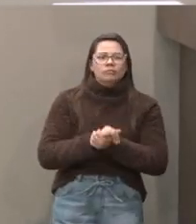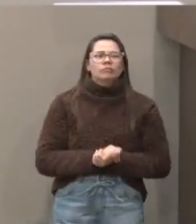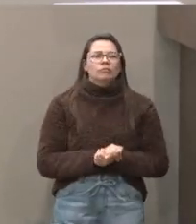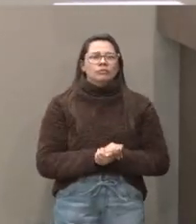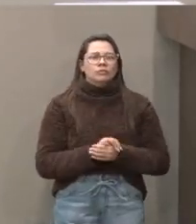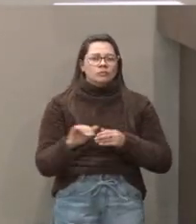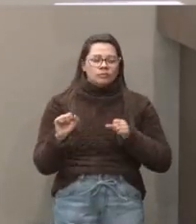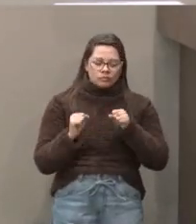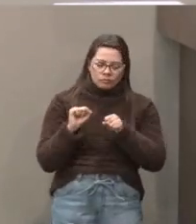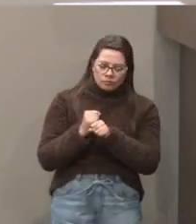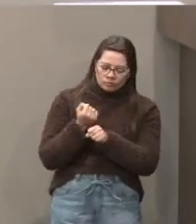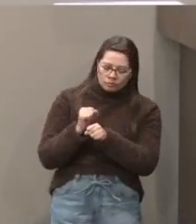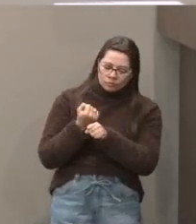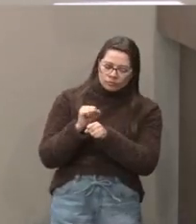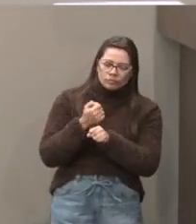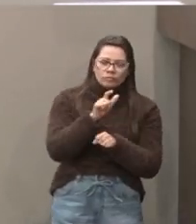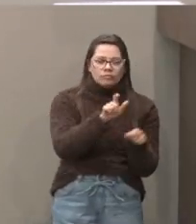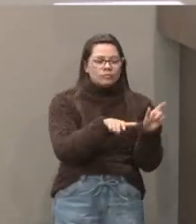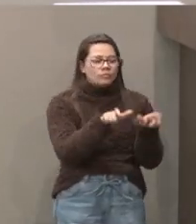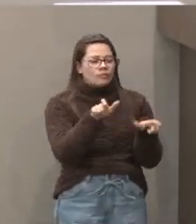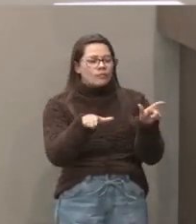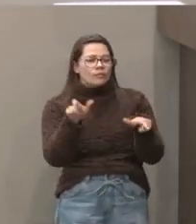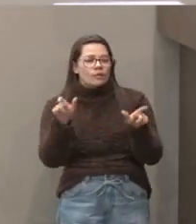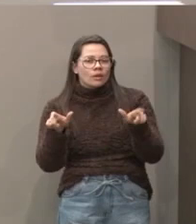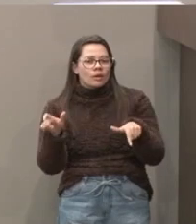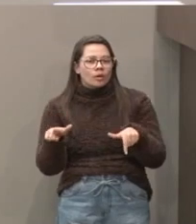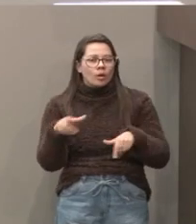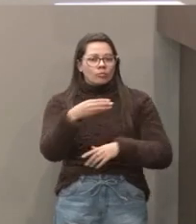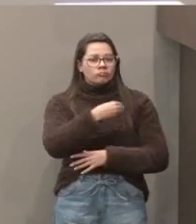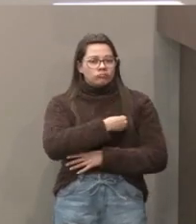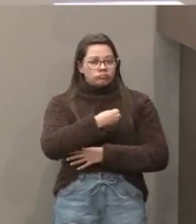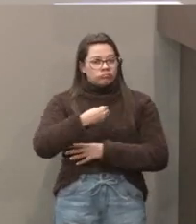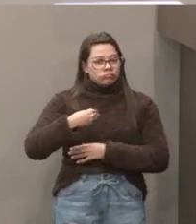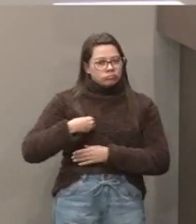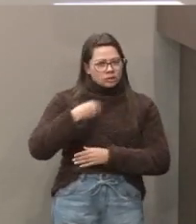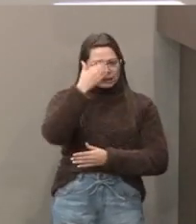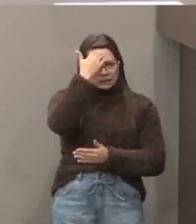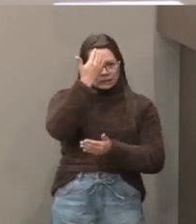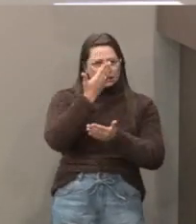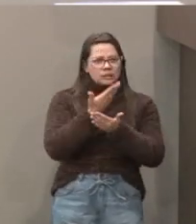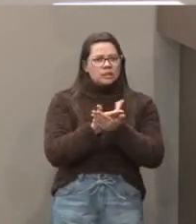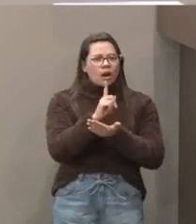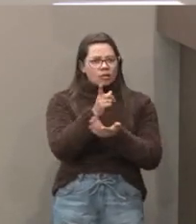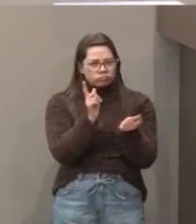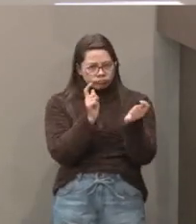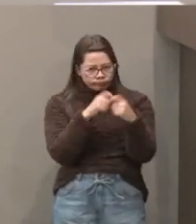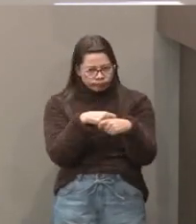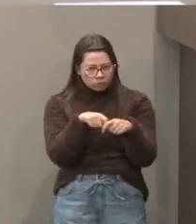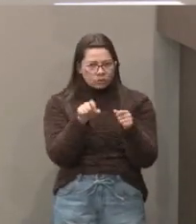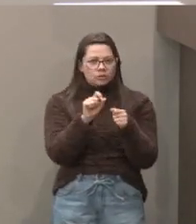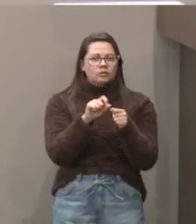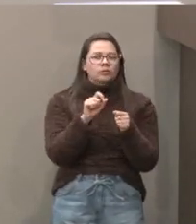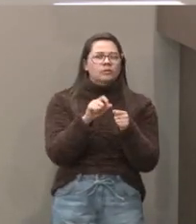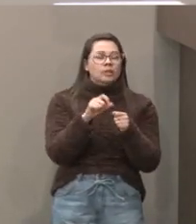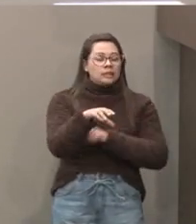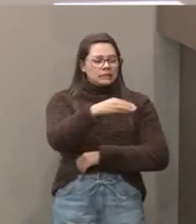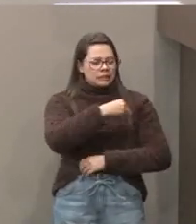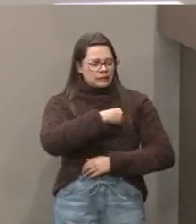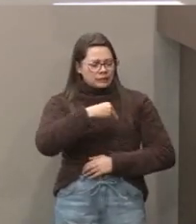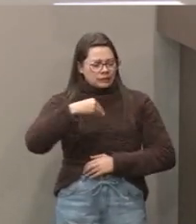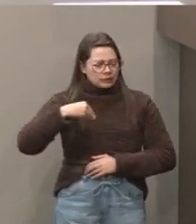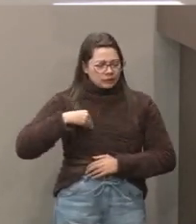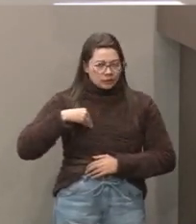história construída por pessoas, por médicos, que acreditaram que era possível fazer